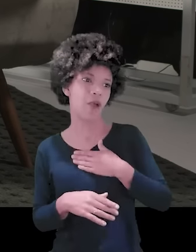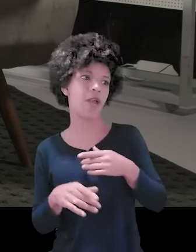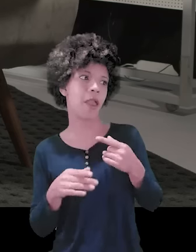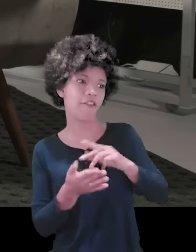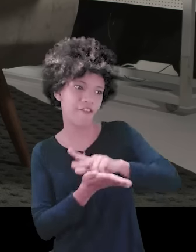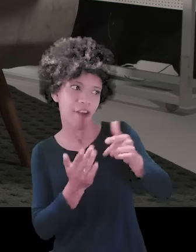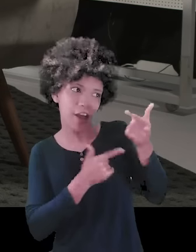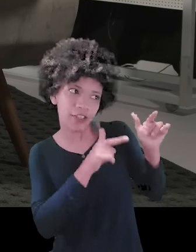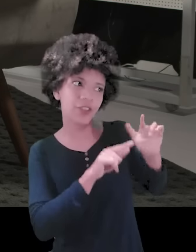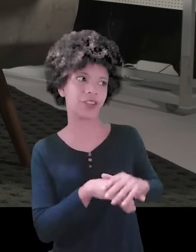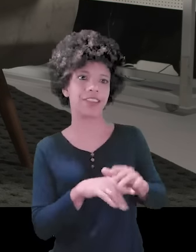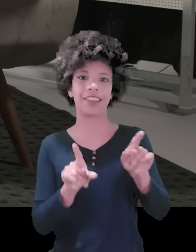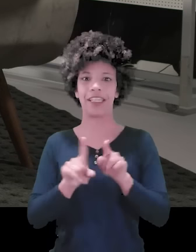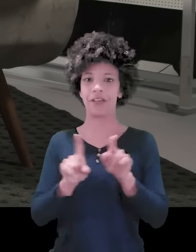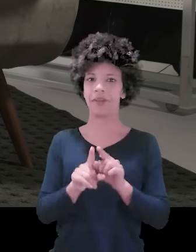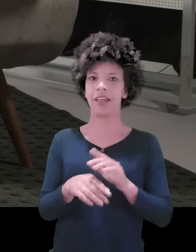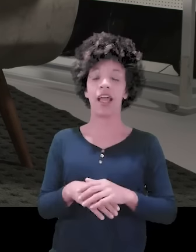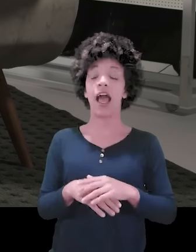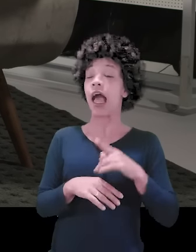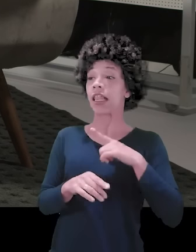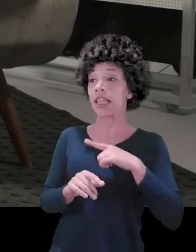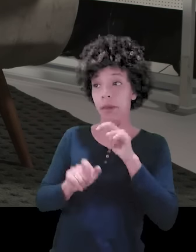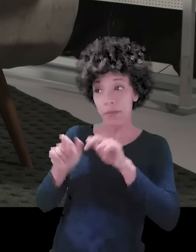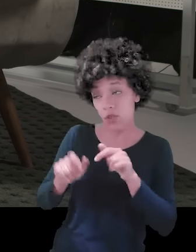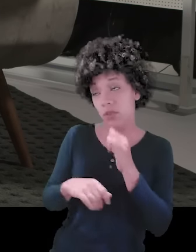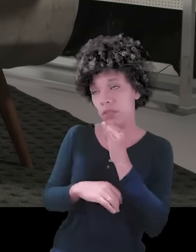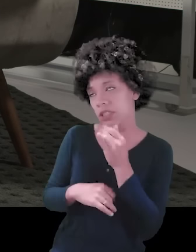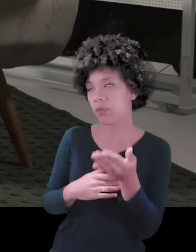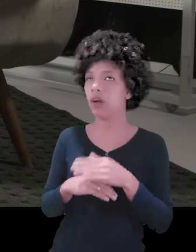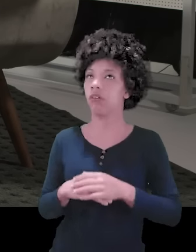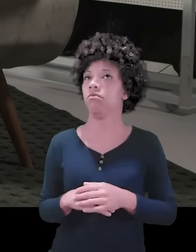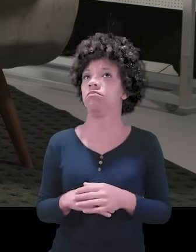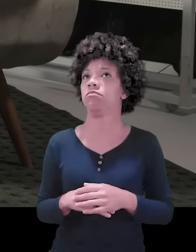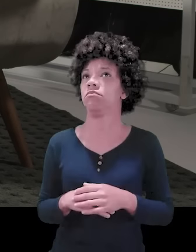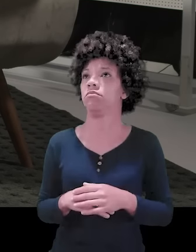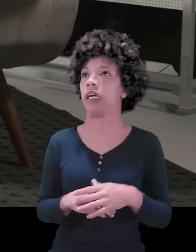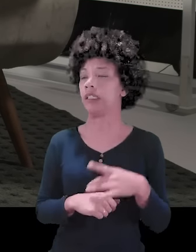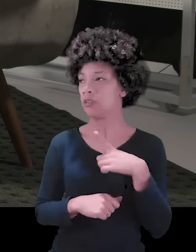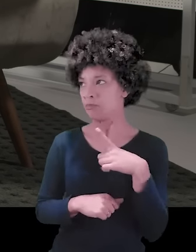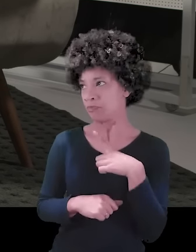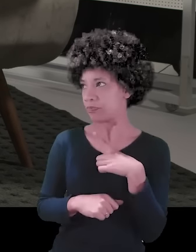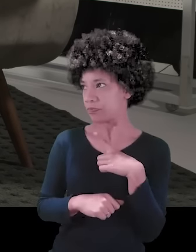pergunta a gente que fala Tem muita gente que fala aqui por exemplo tem